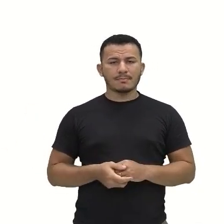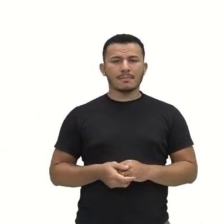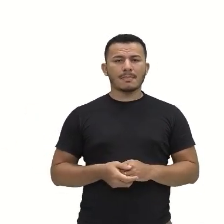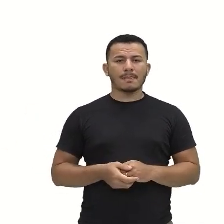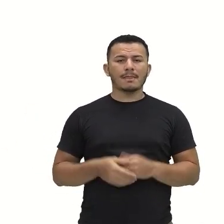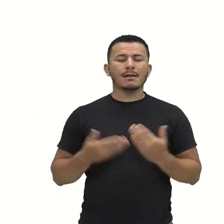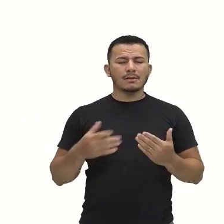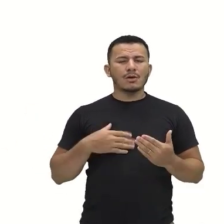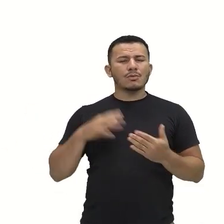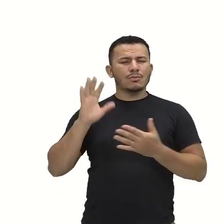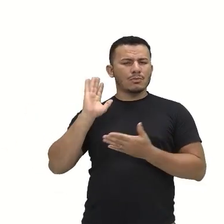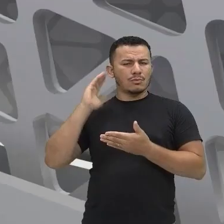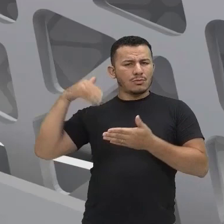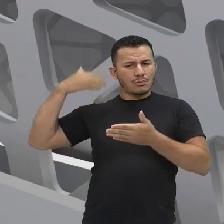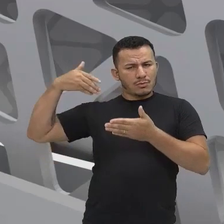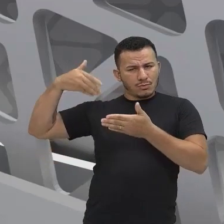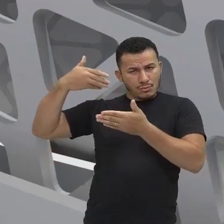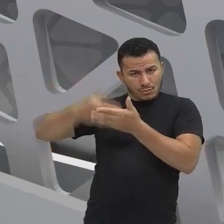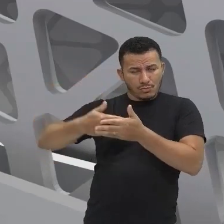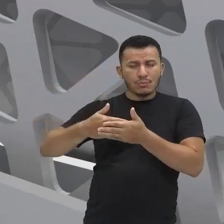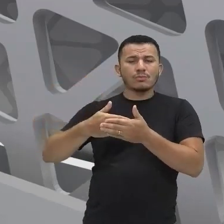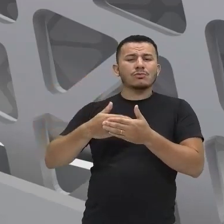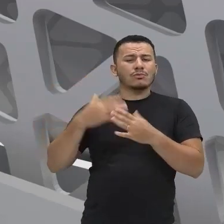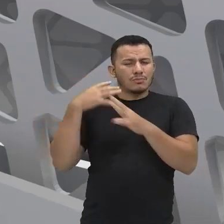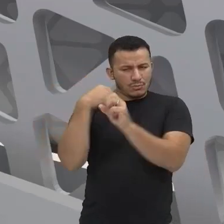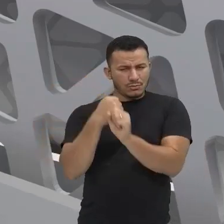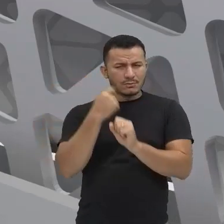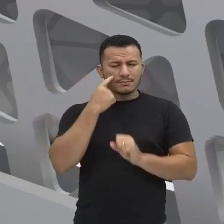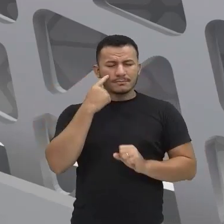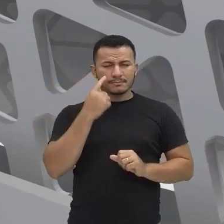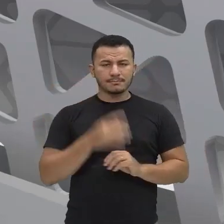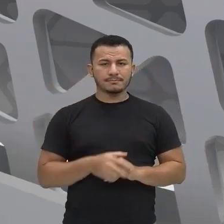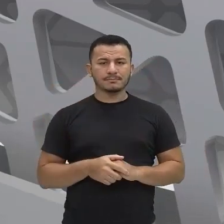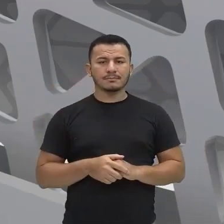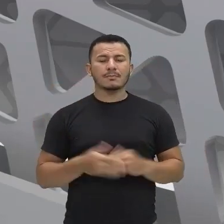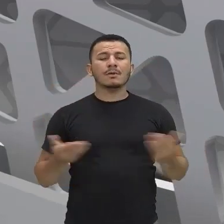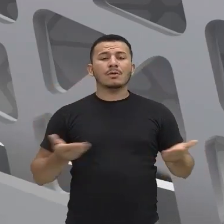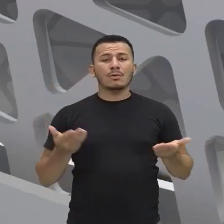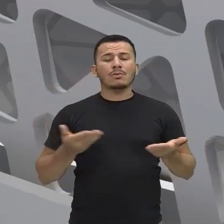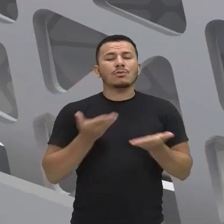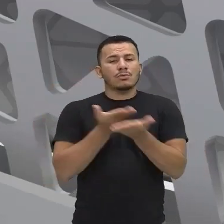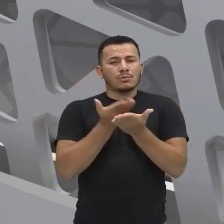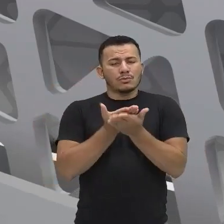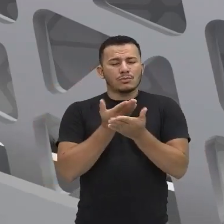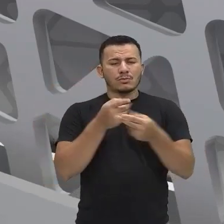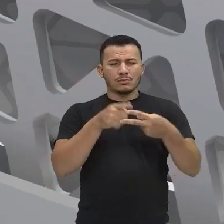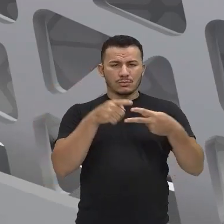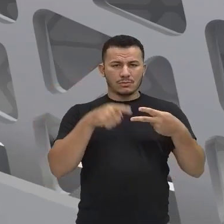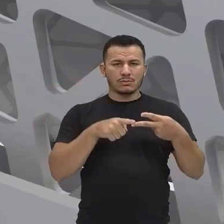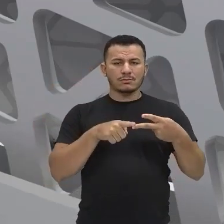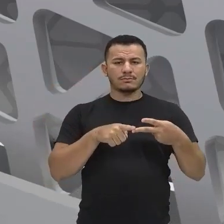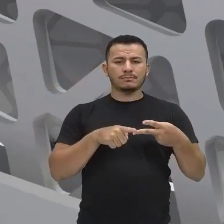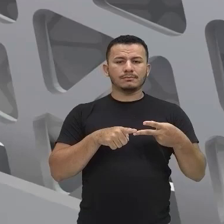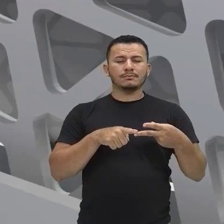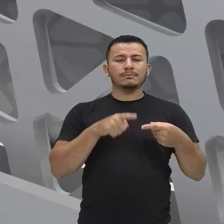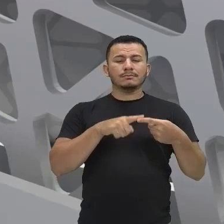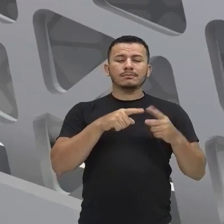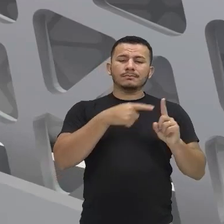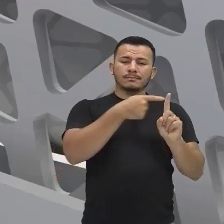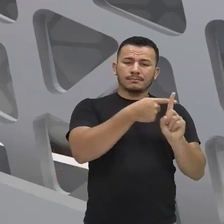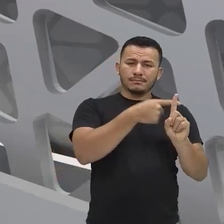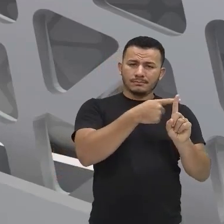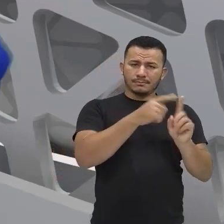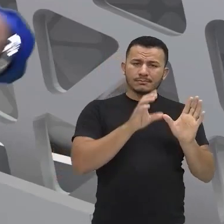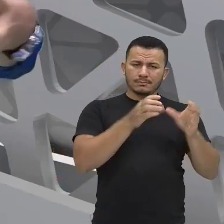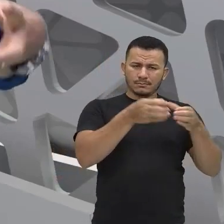uma retrospectiva, observe. Então, nós estamos diante de duas situações, pessoal, na adição de